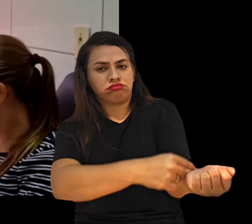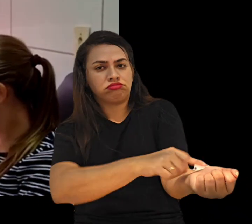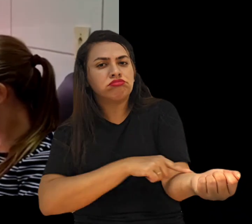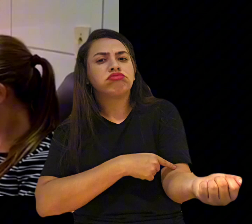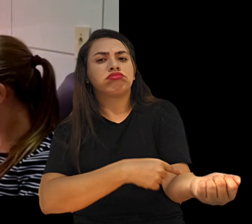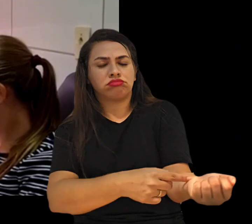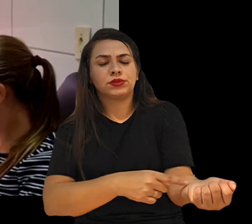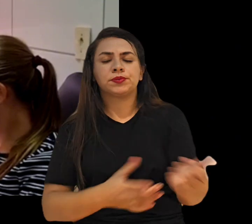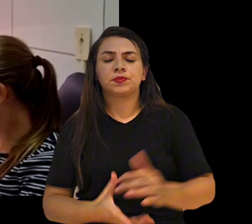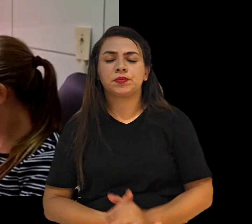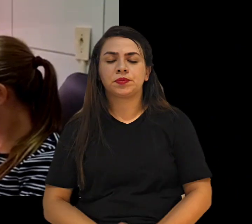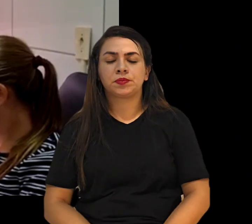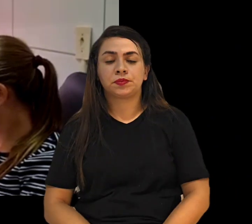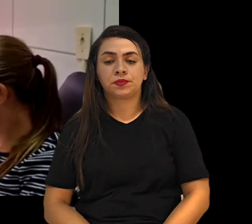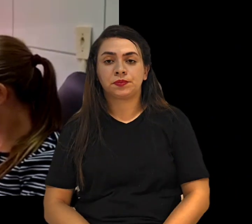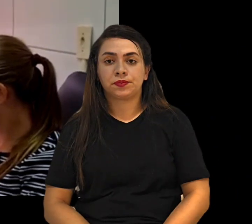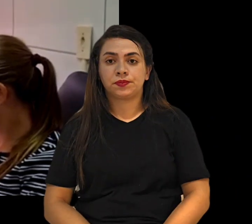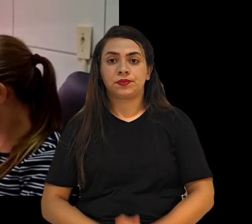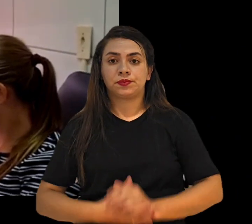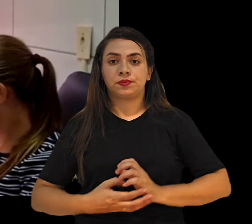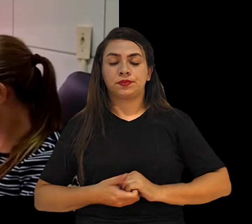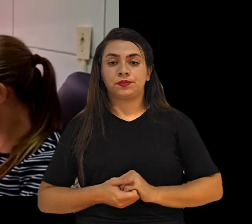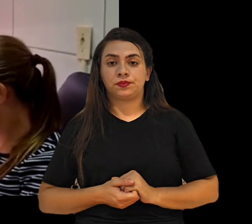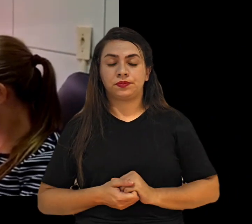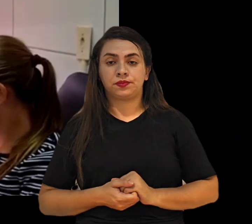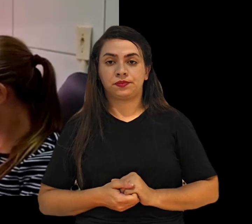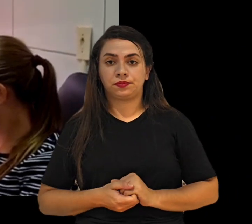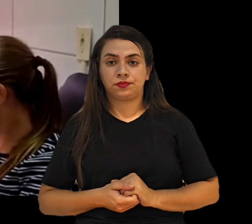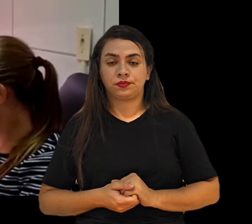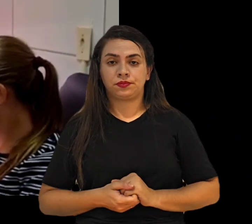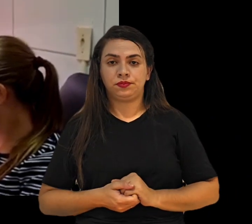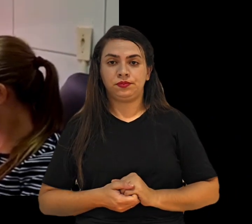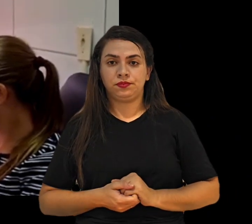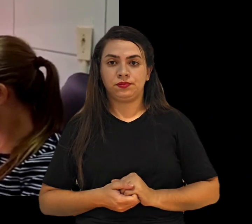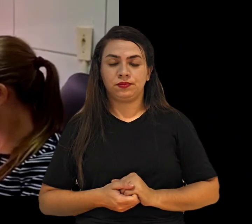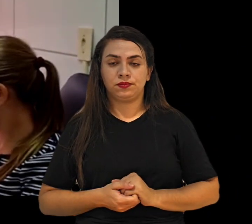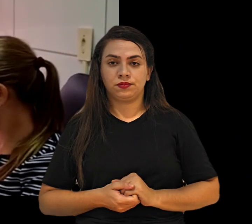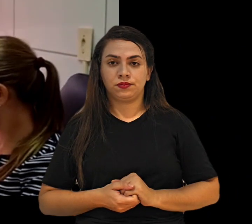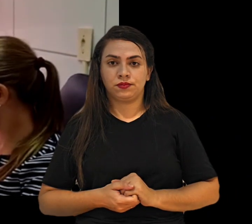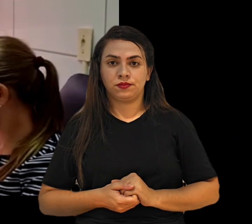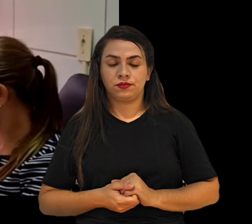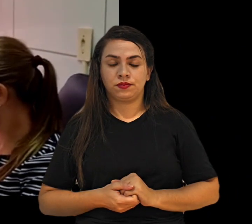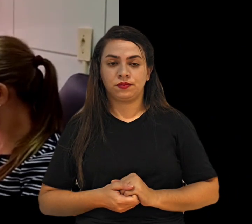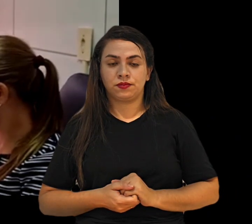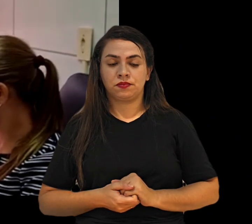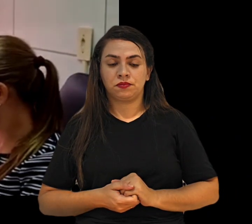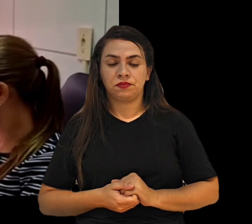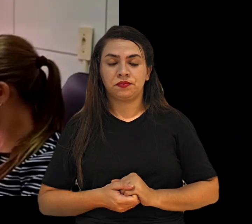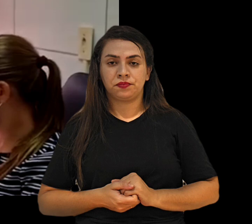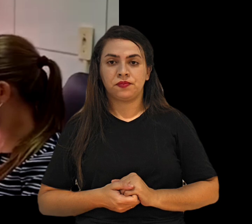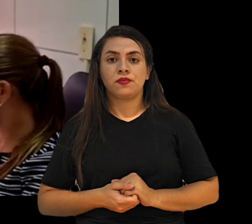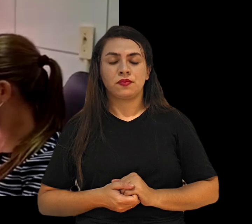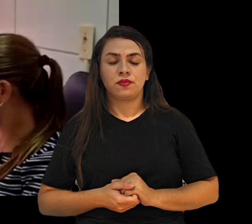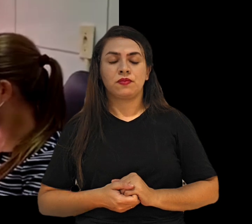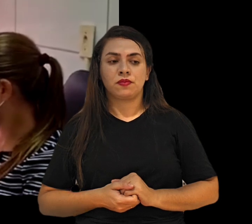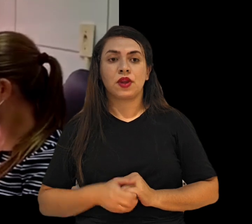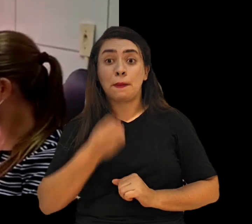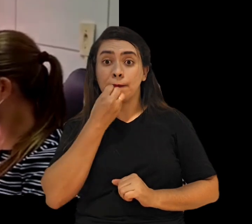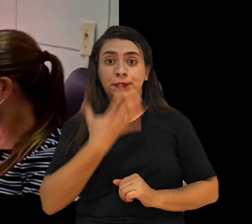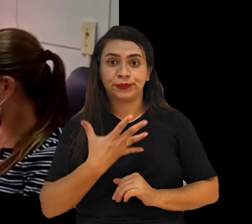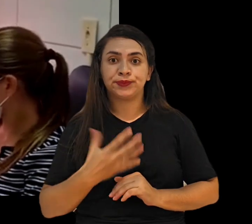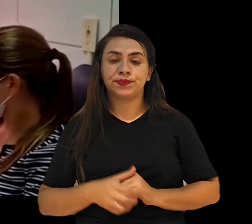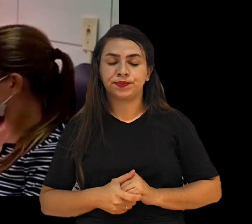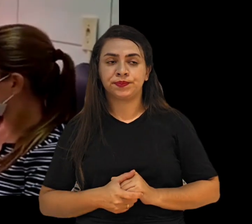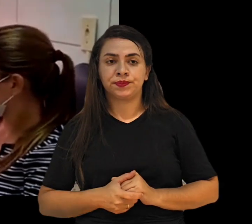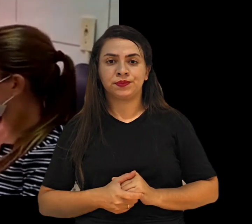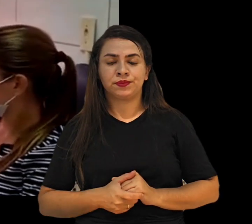interna. Mas, pela calibração e pelo sentido, essa é melhor. Tá? Posso